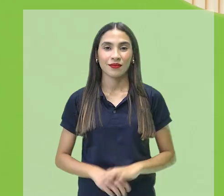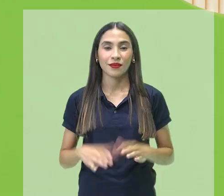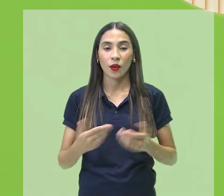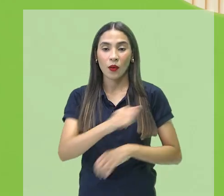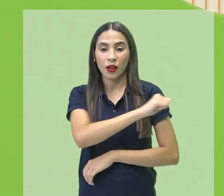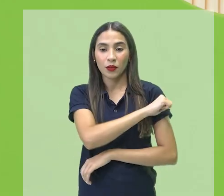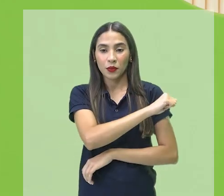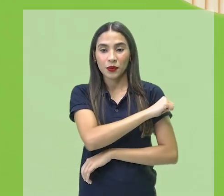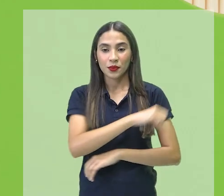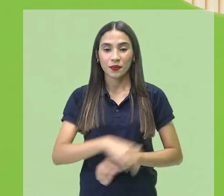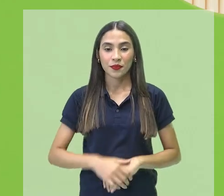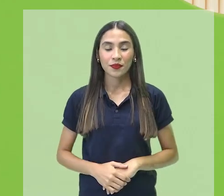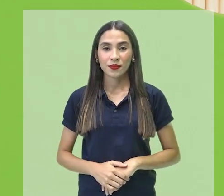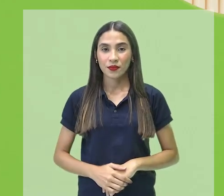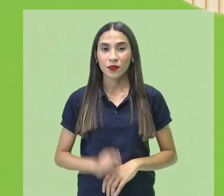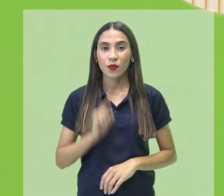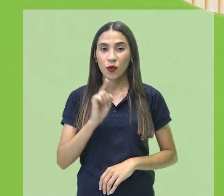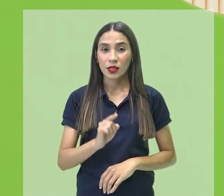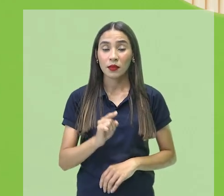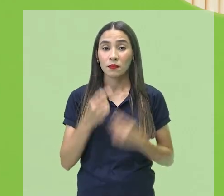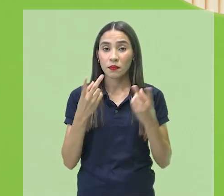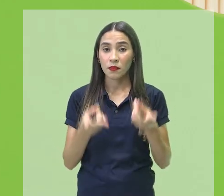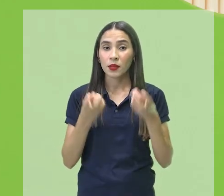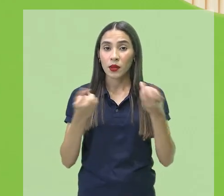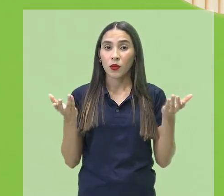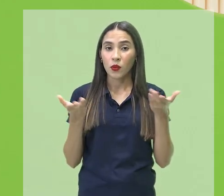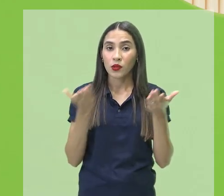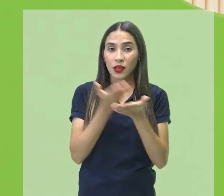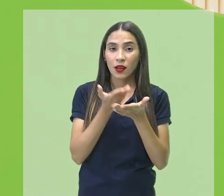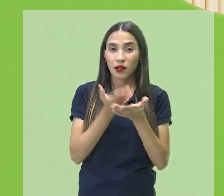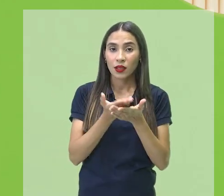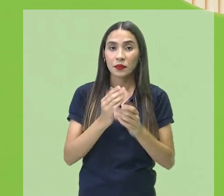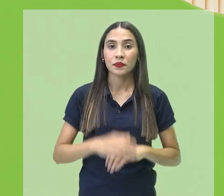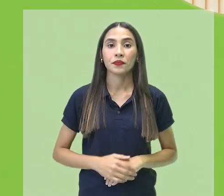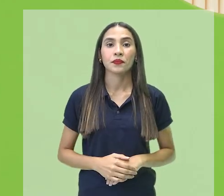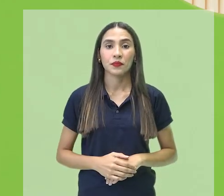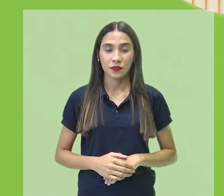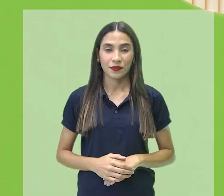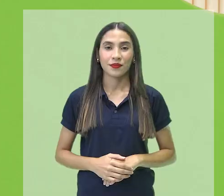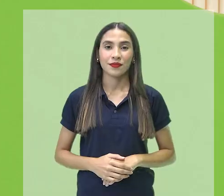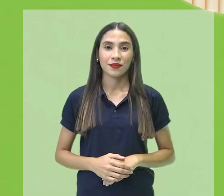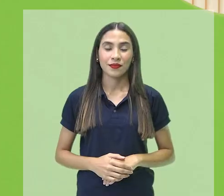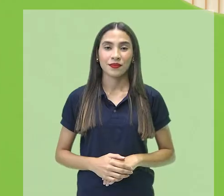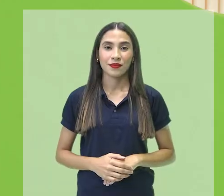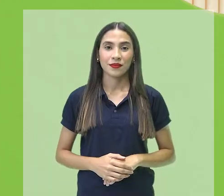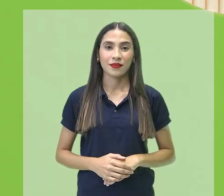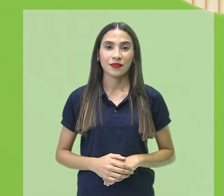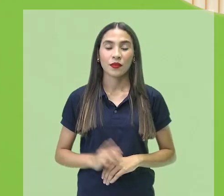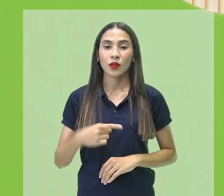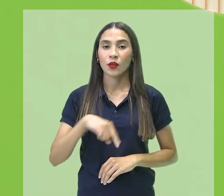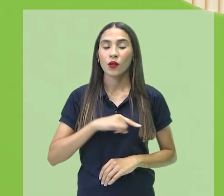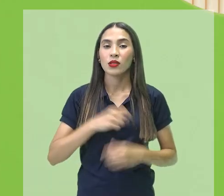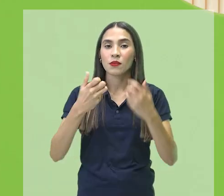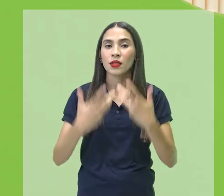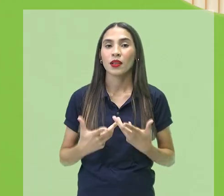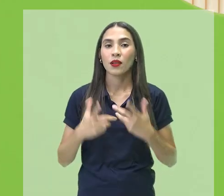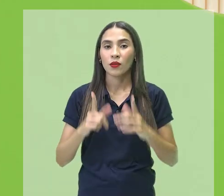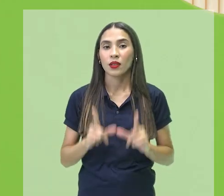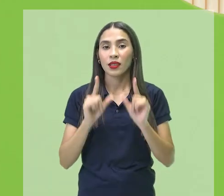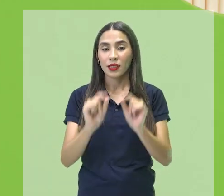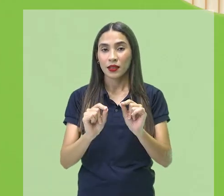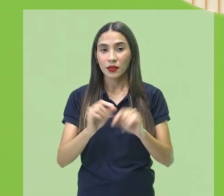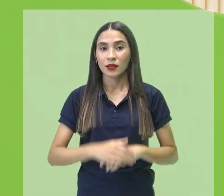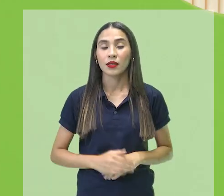Muito bem, queridos estudantes, como você pode observar na aula que nós estaremos ministrando, nós vamos